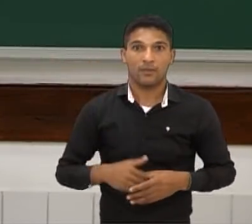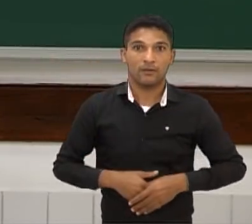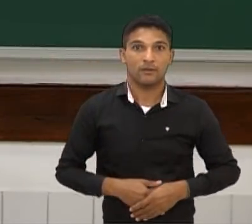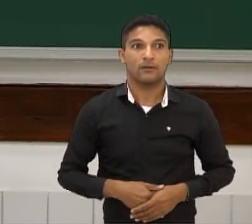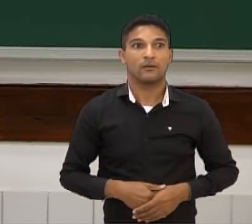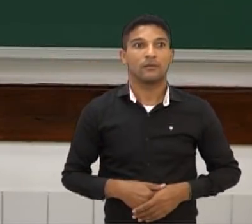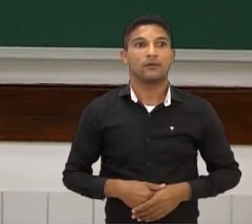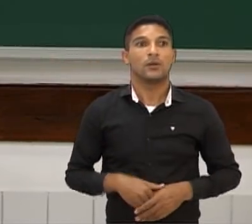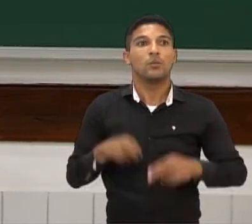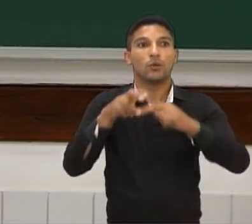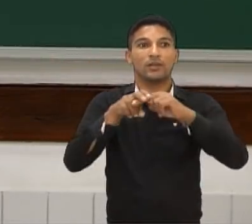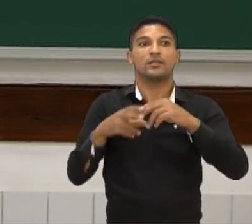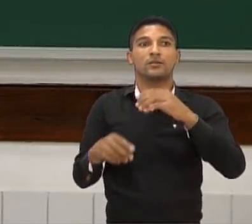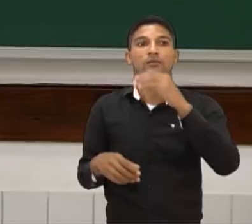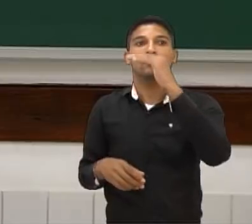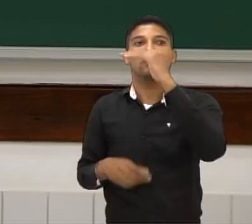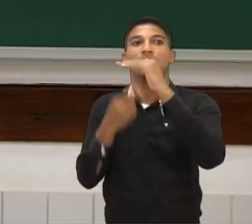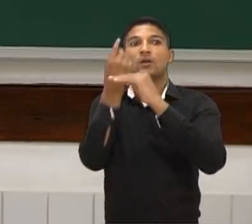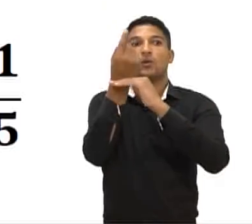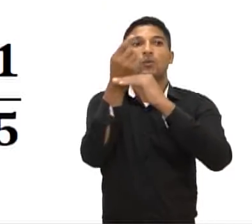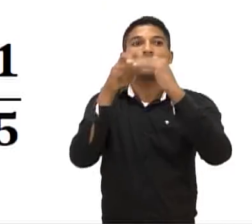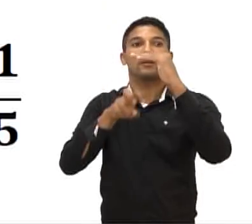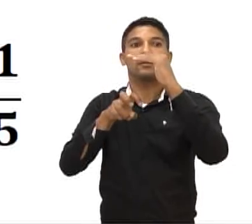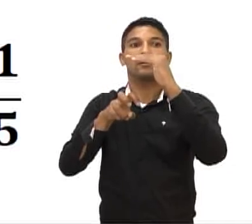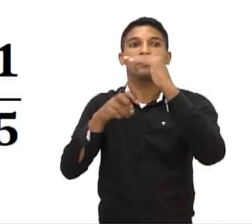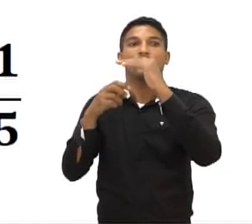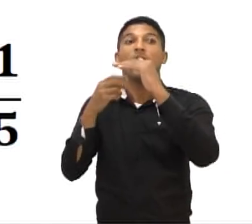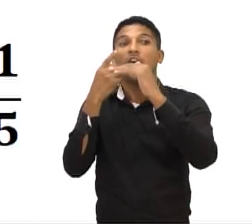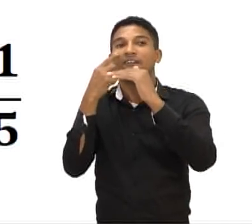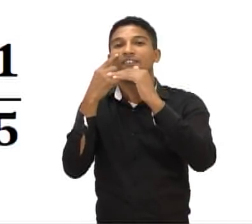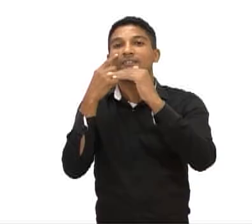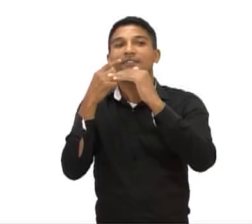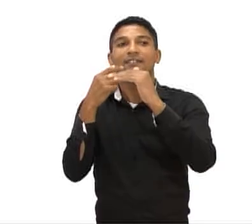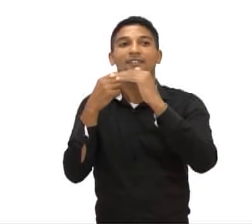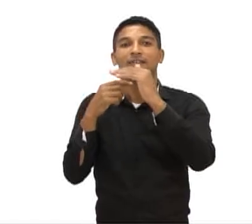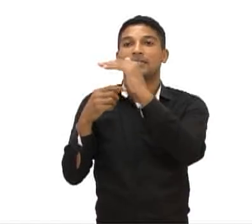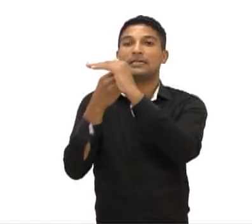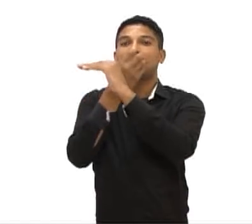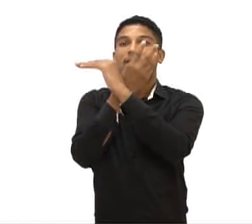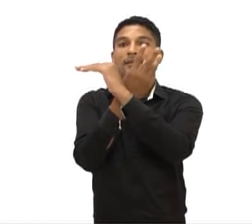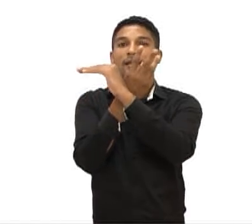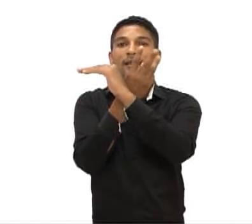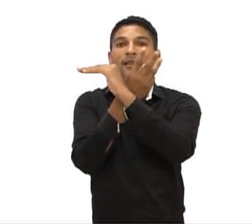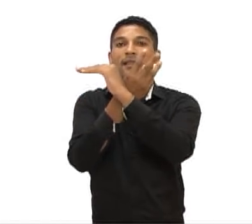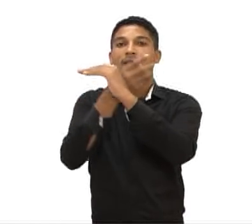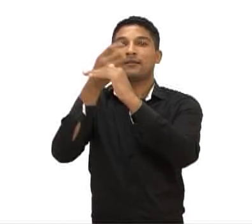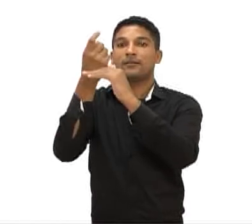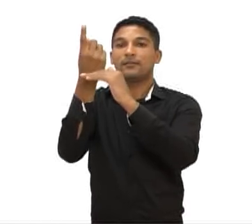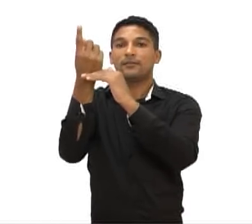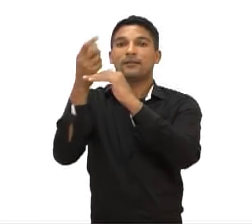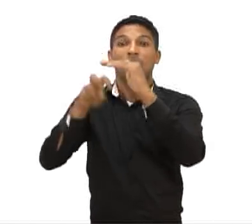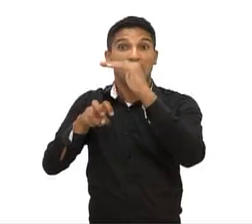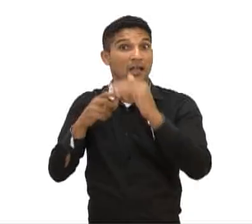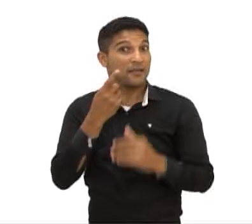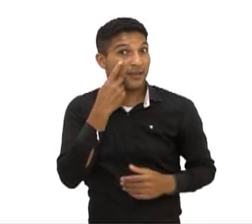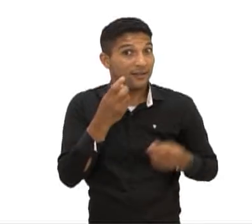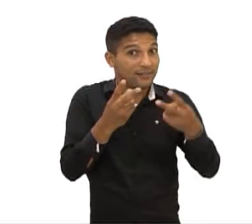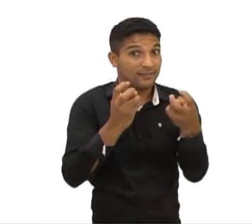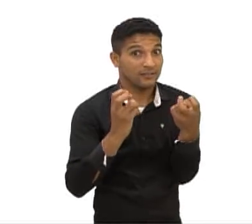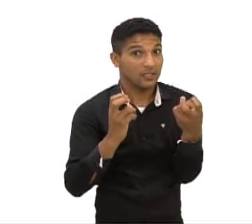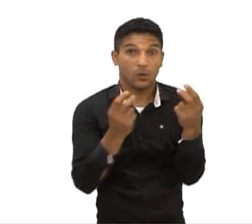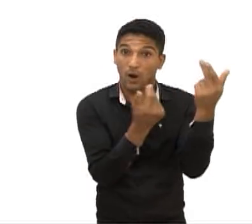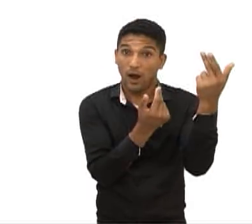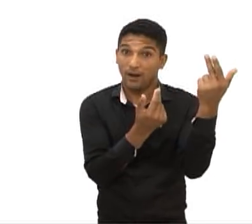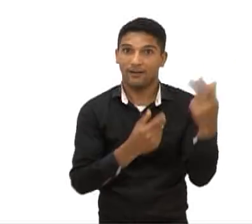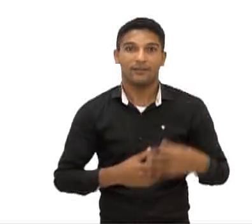3 inteiros aqui e 1/5. Que legal, não é? Então, agora, vamos para o nosso desafio de hoje. Olha